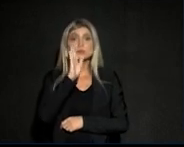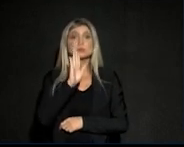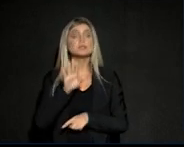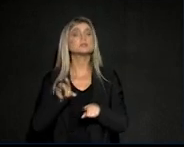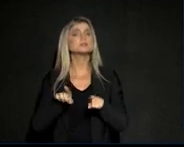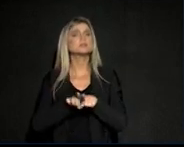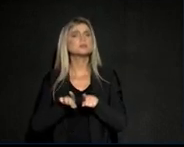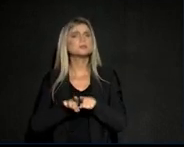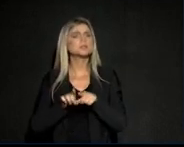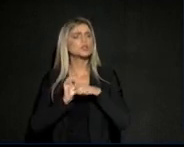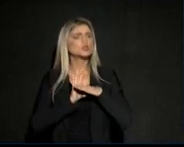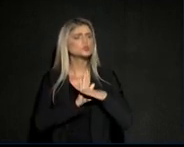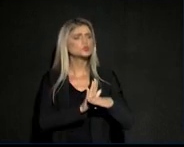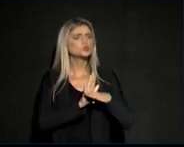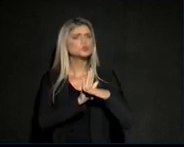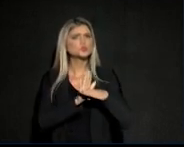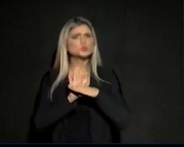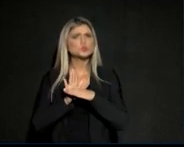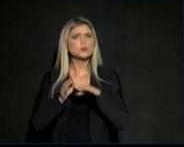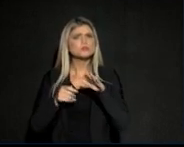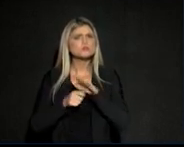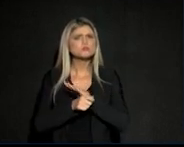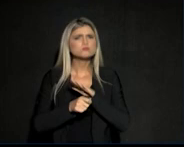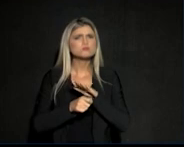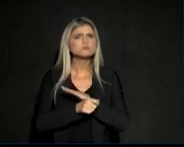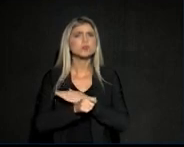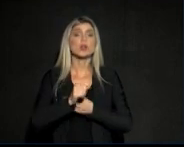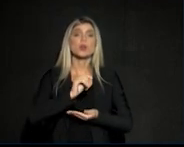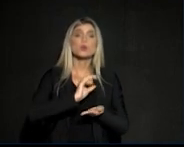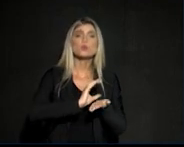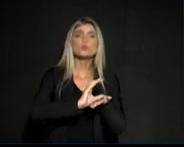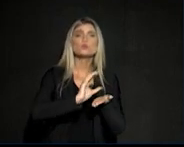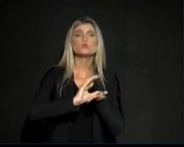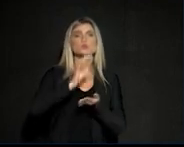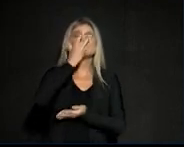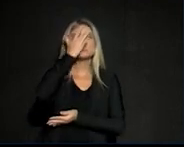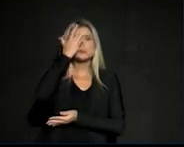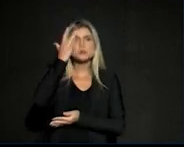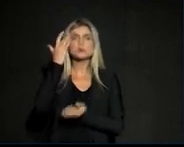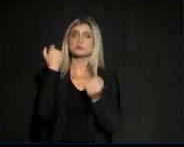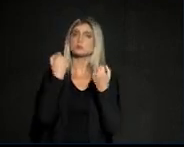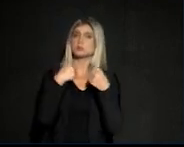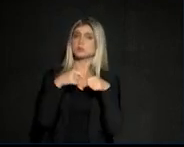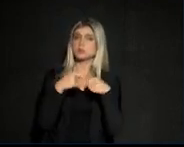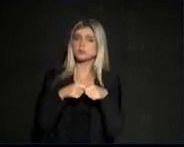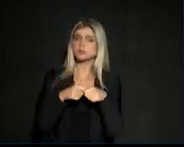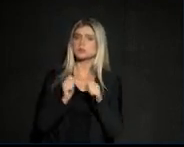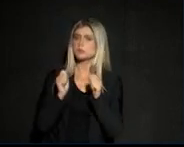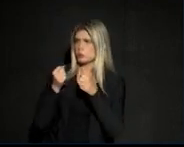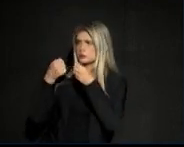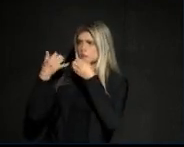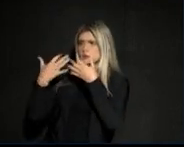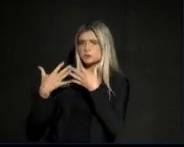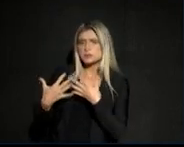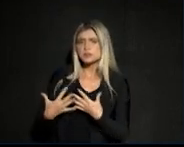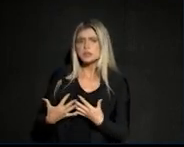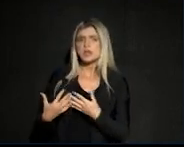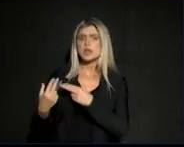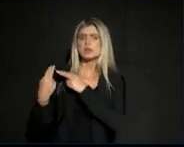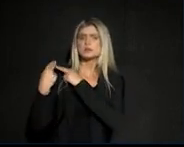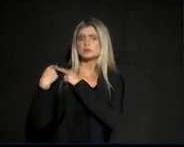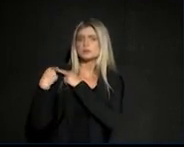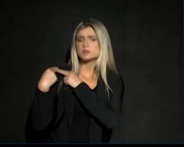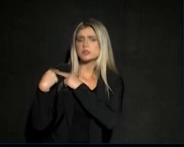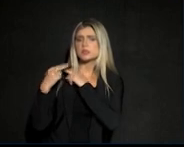para fazer os auxílios ajudas né chegarem a que mais precisa então se você pudesse falar um pouquinho também papel da Caixa nesse